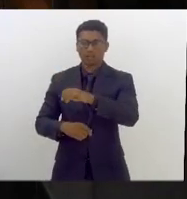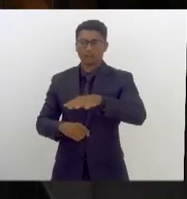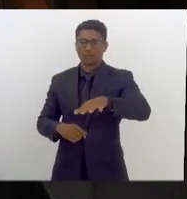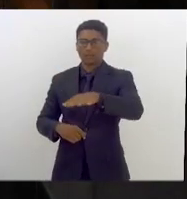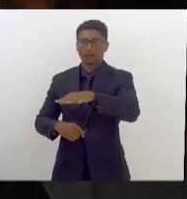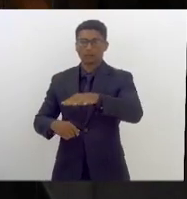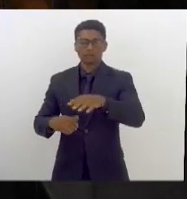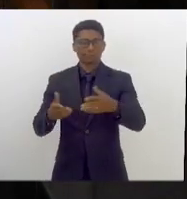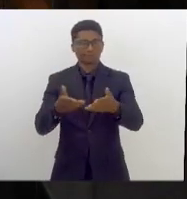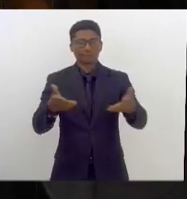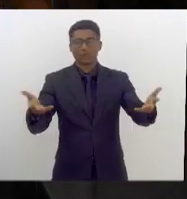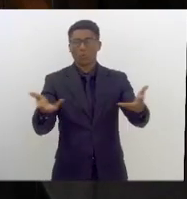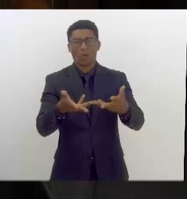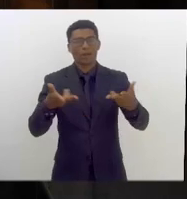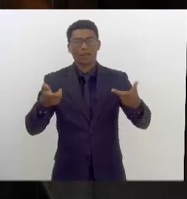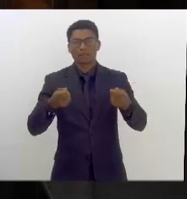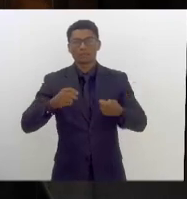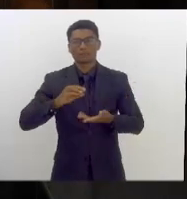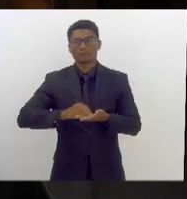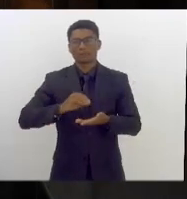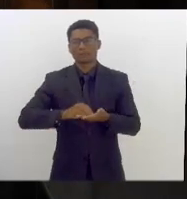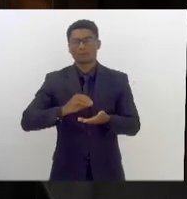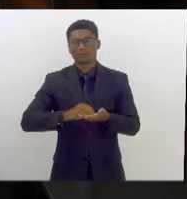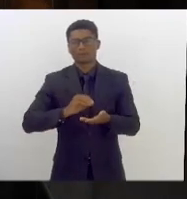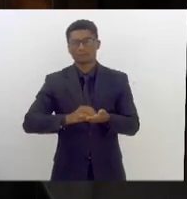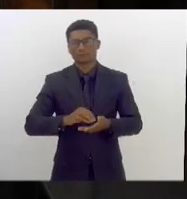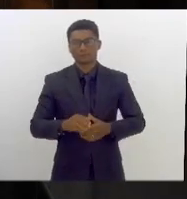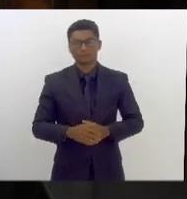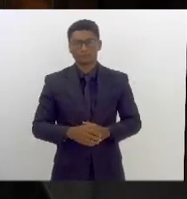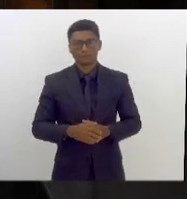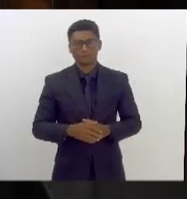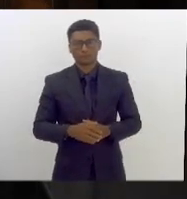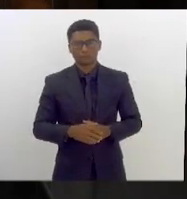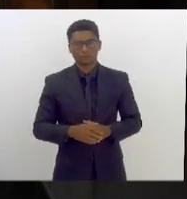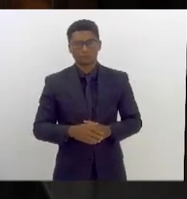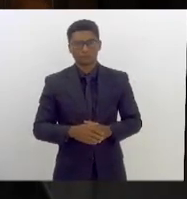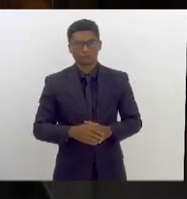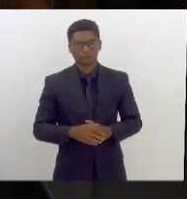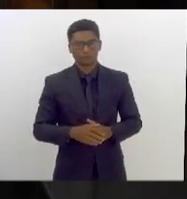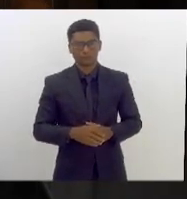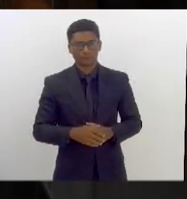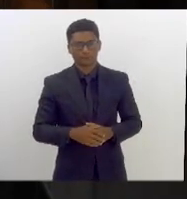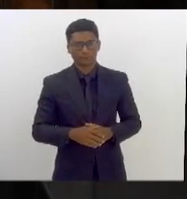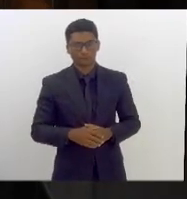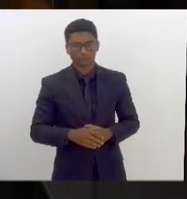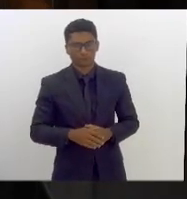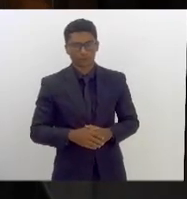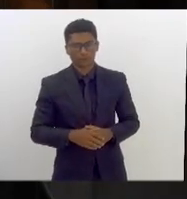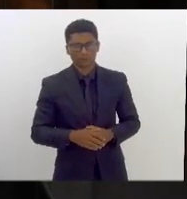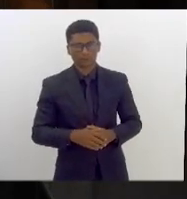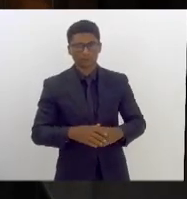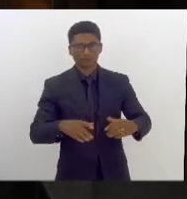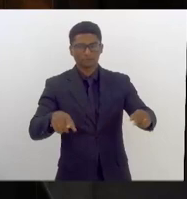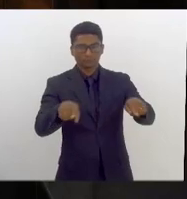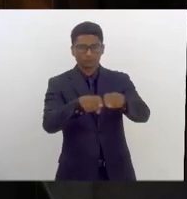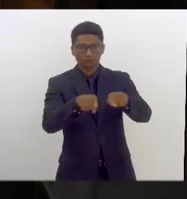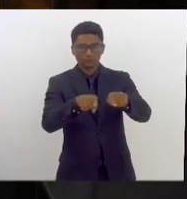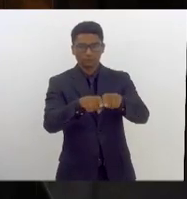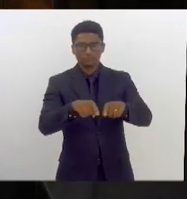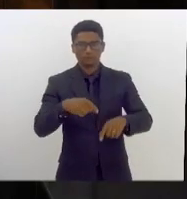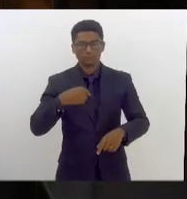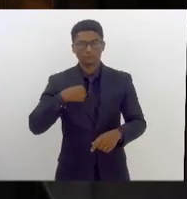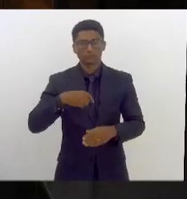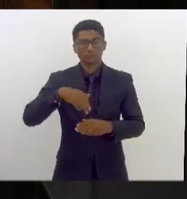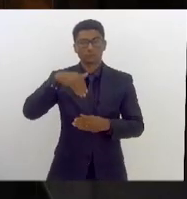de qualidade do serviço prestado. E aí, senhora presidente, queria também declarar